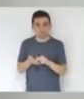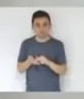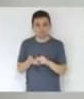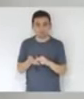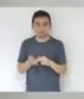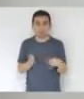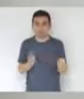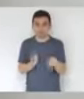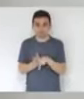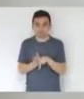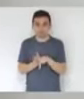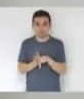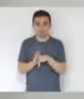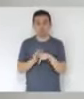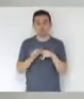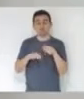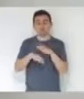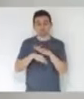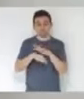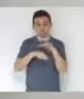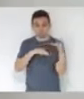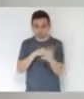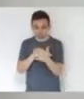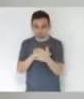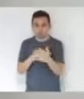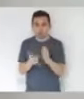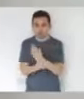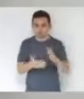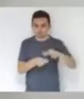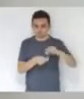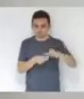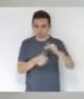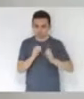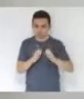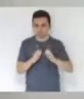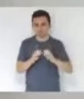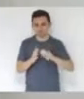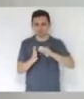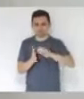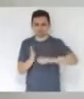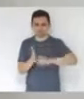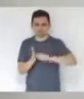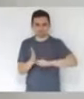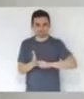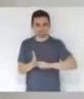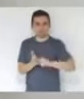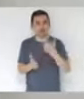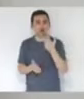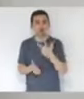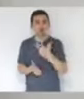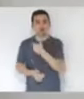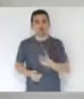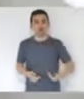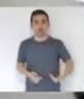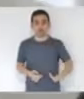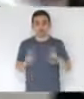redes sociais, assinada por algumas entidades, dizendo que o governador do Estado não olha para o